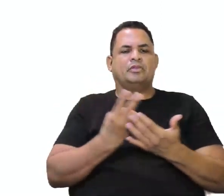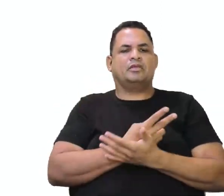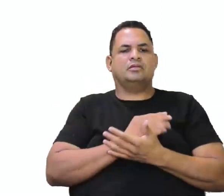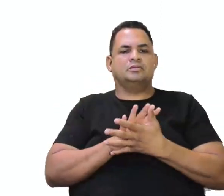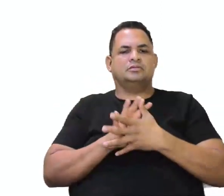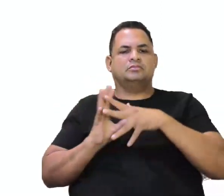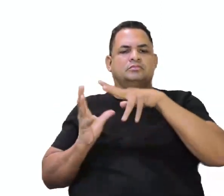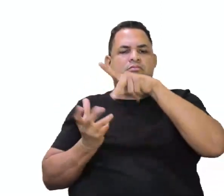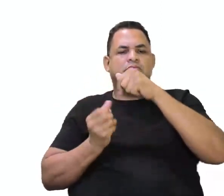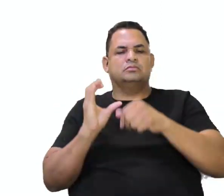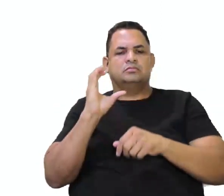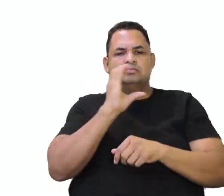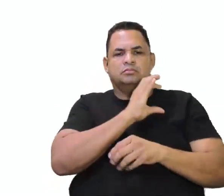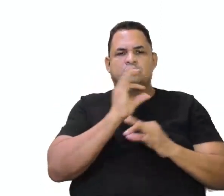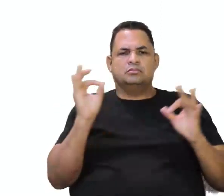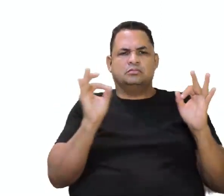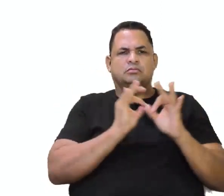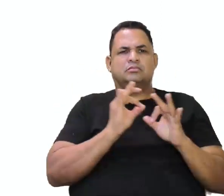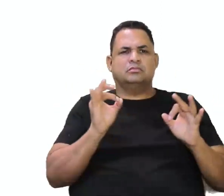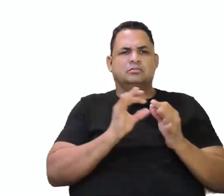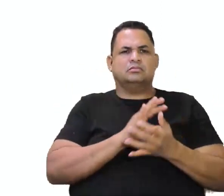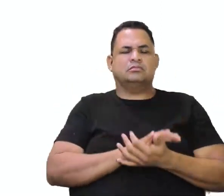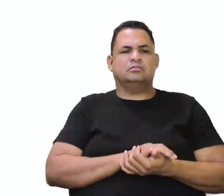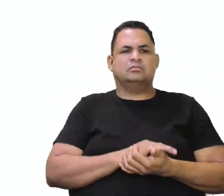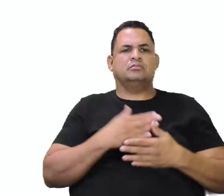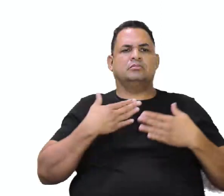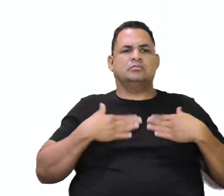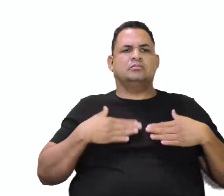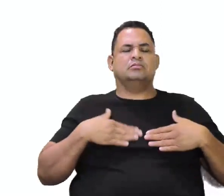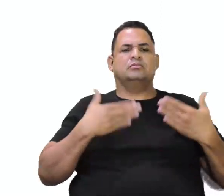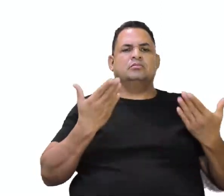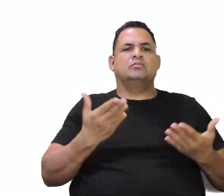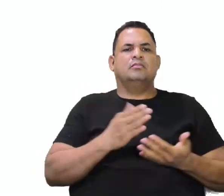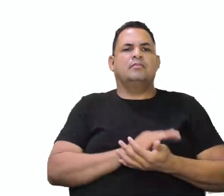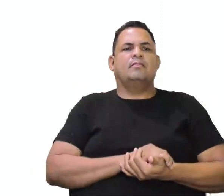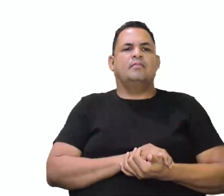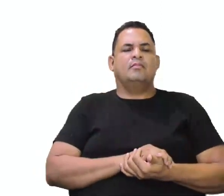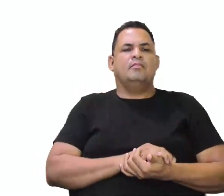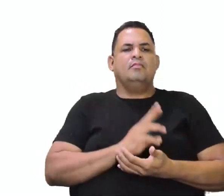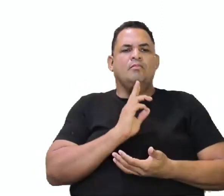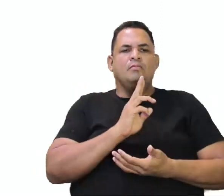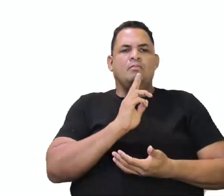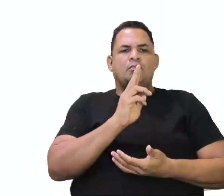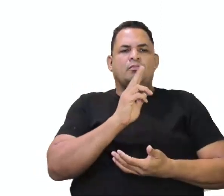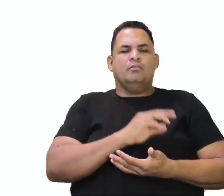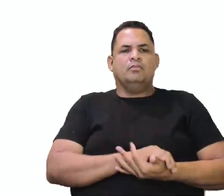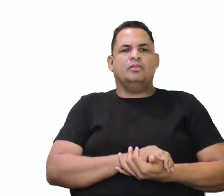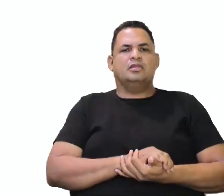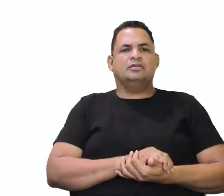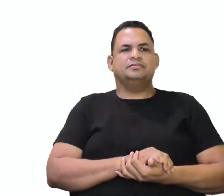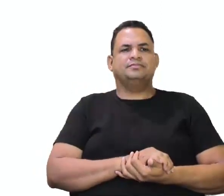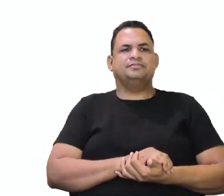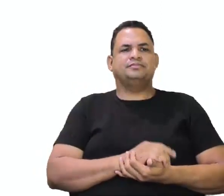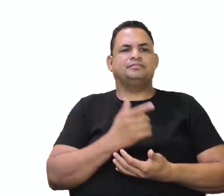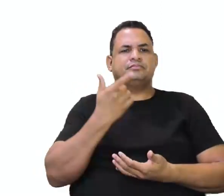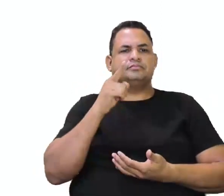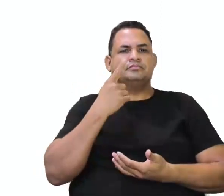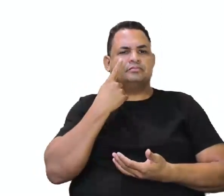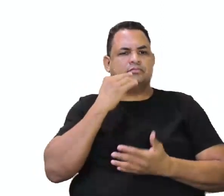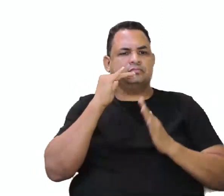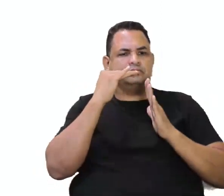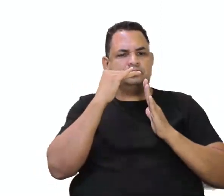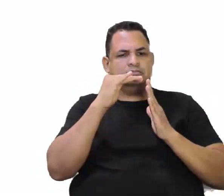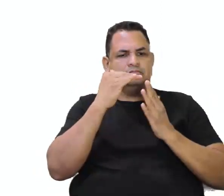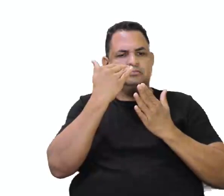aquecimento global. Perfeito? Tranquilinho? Então, vamos seguindo. Não sei se você conseguiu pontuar